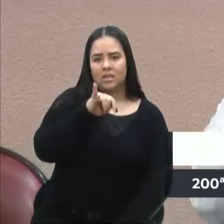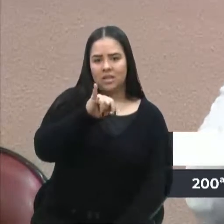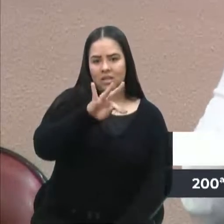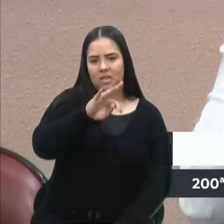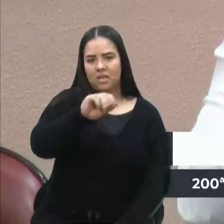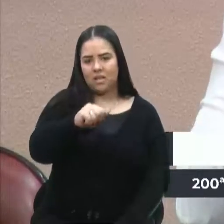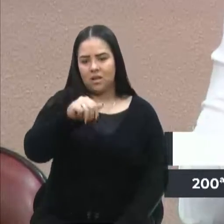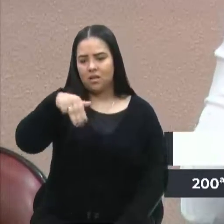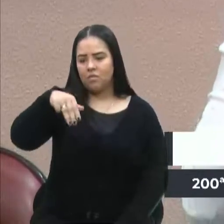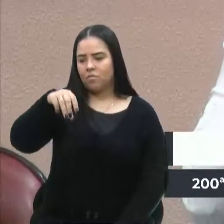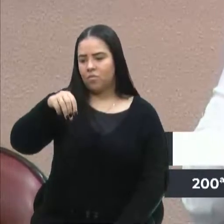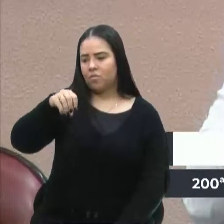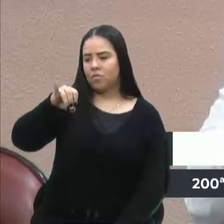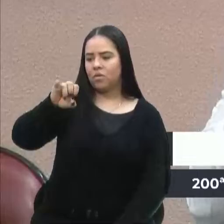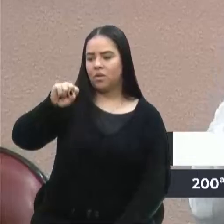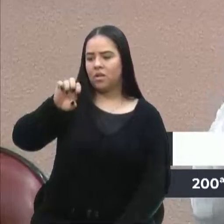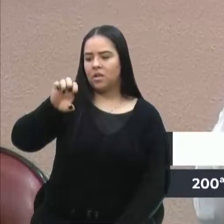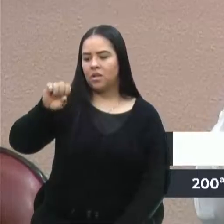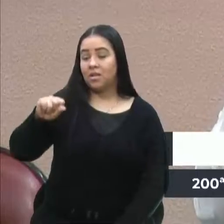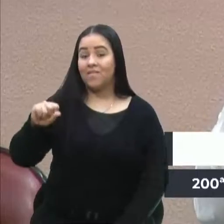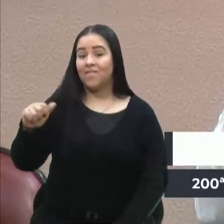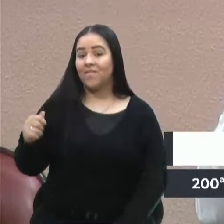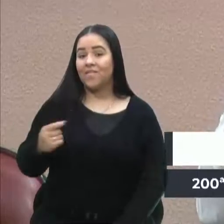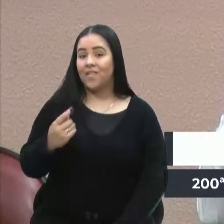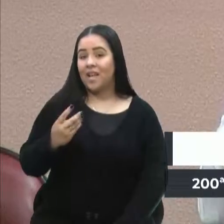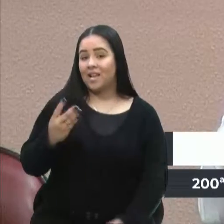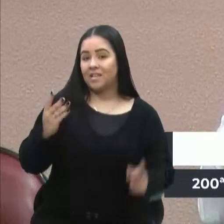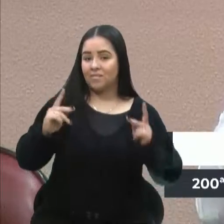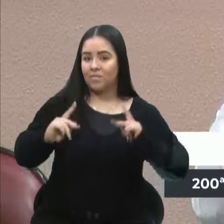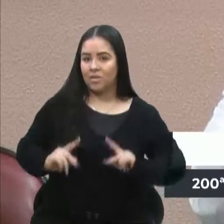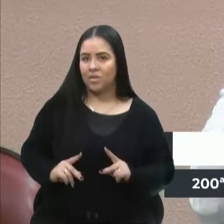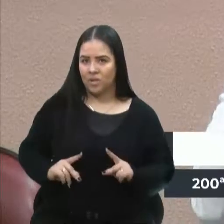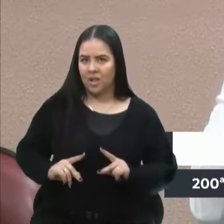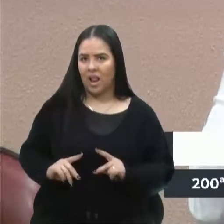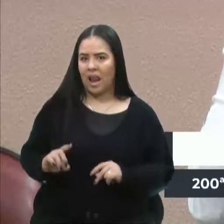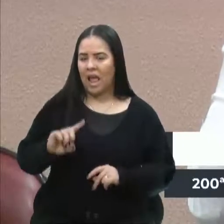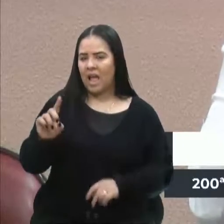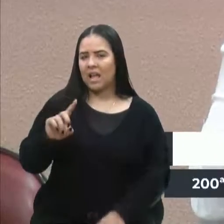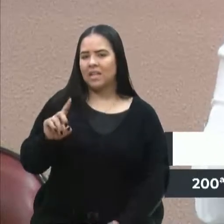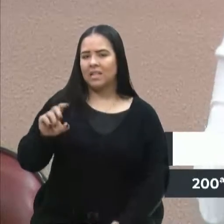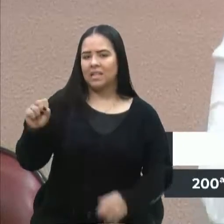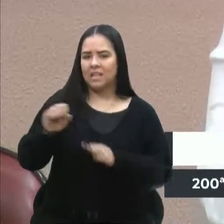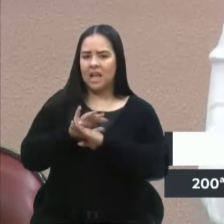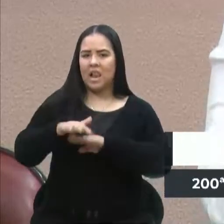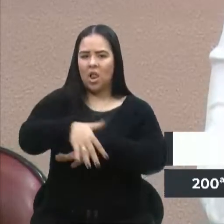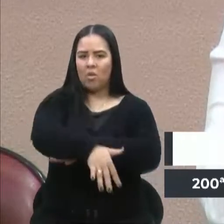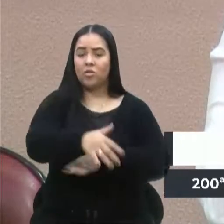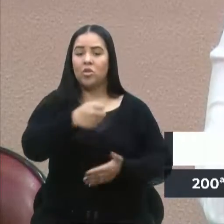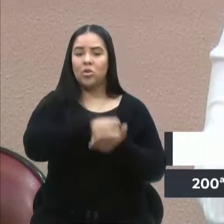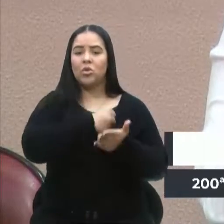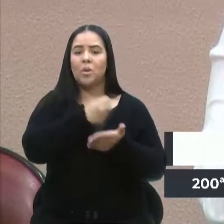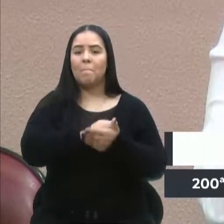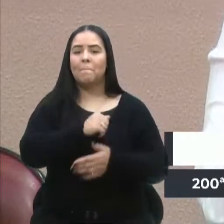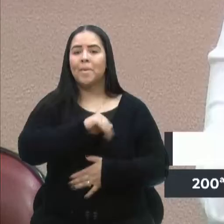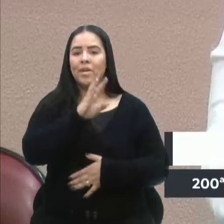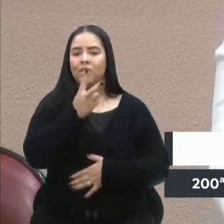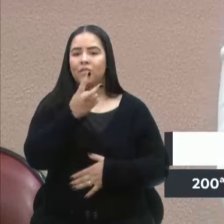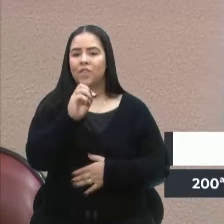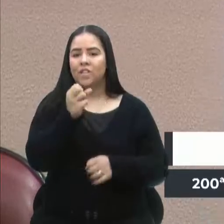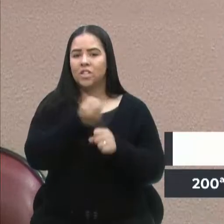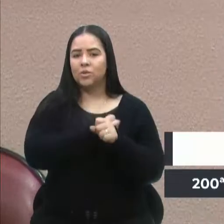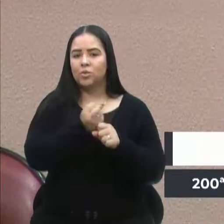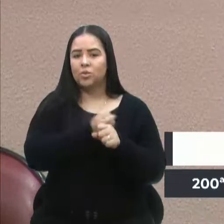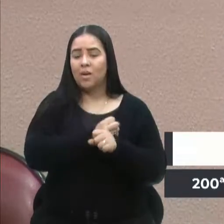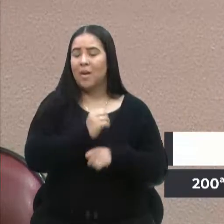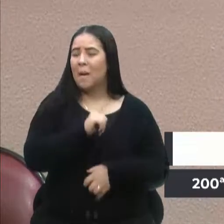Moisés, o Manuel, entre tantos outros moradores lá de Galópolis, lutam há mais de 20 anos. Há mais de